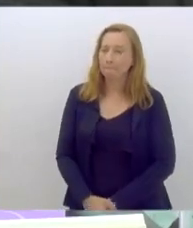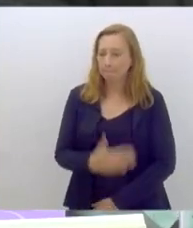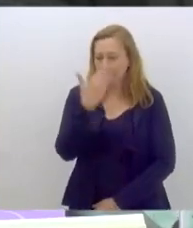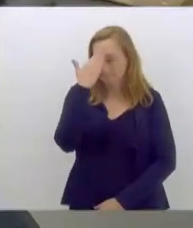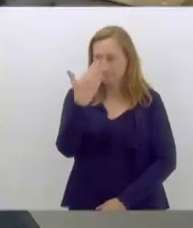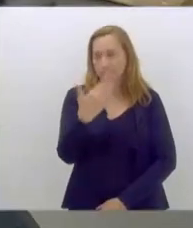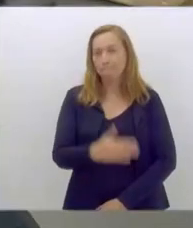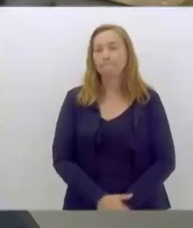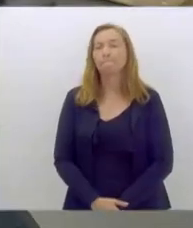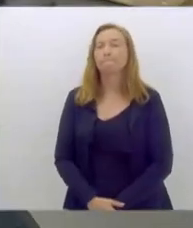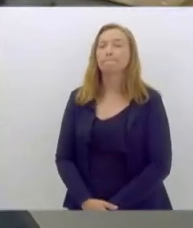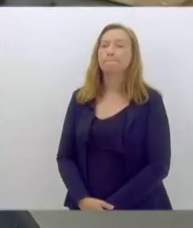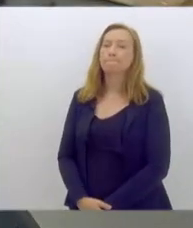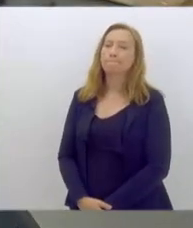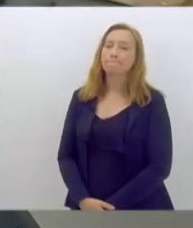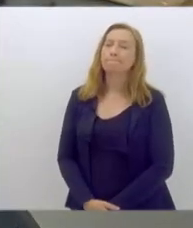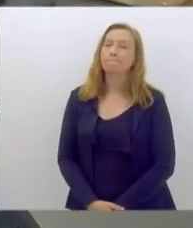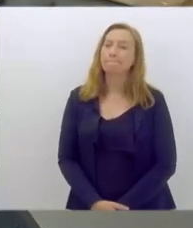obrigada